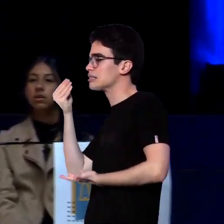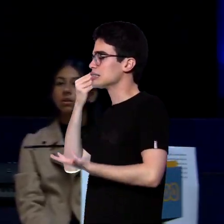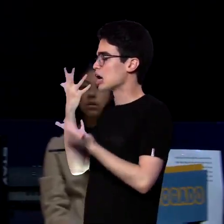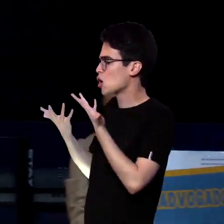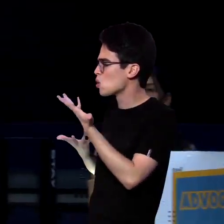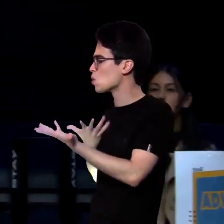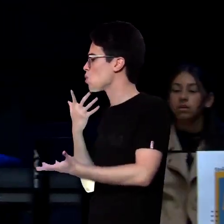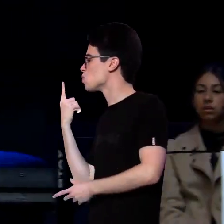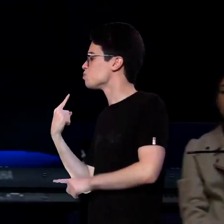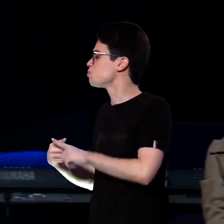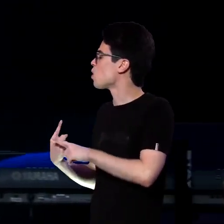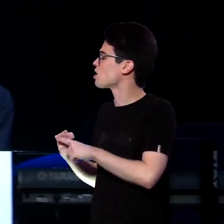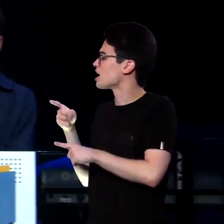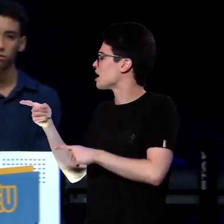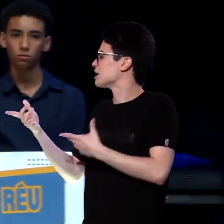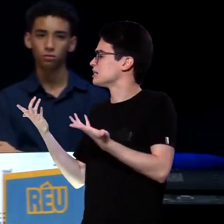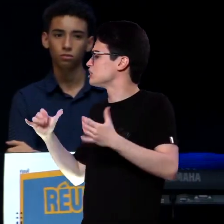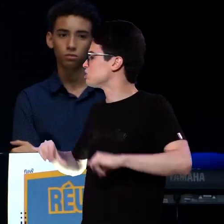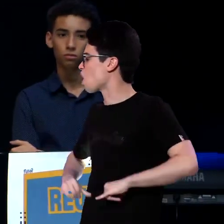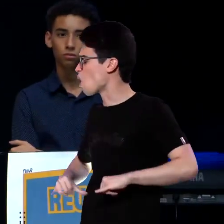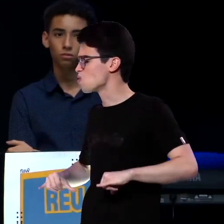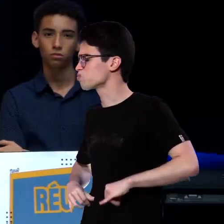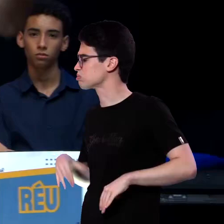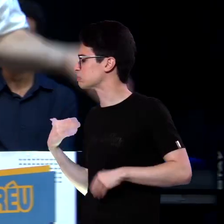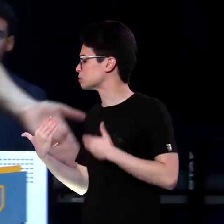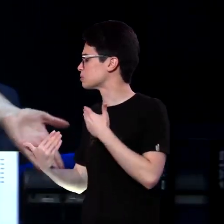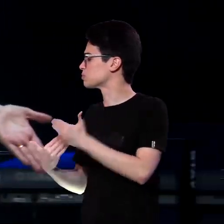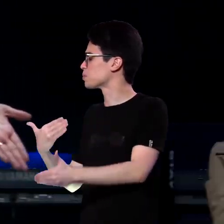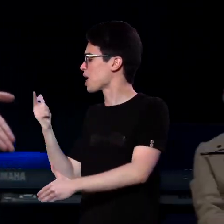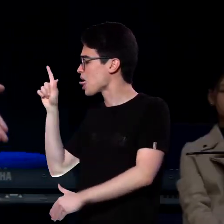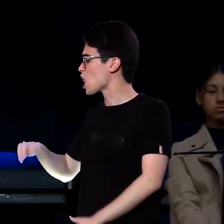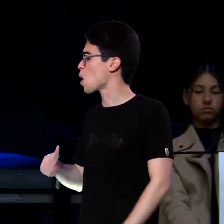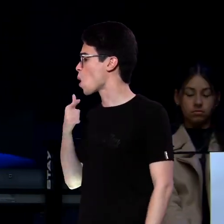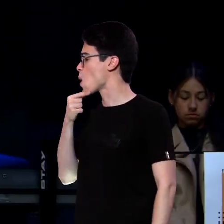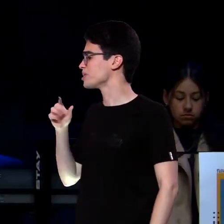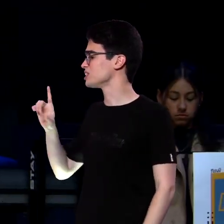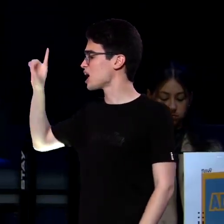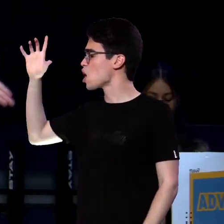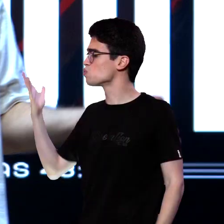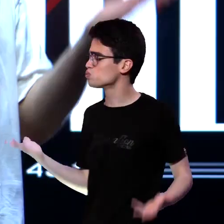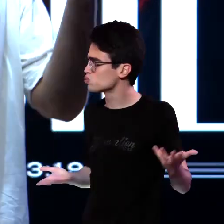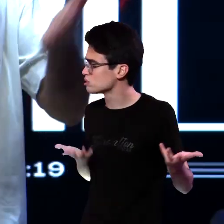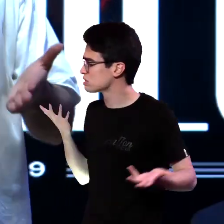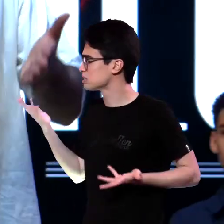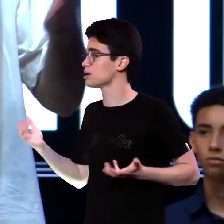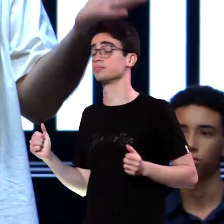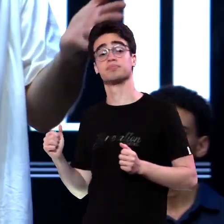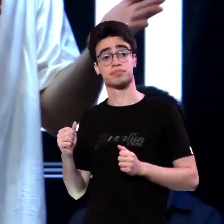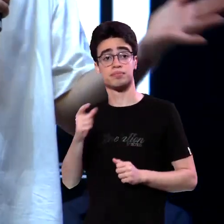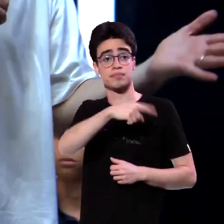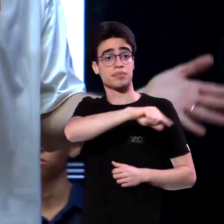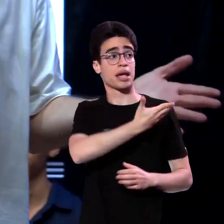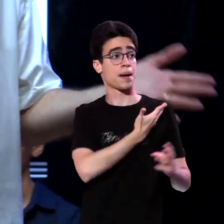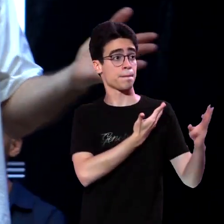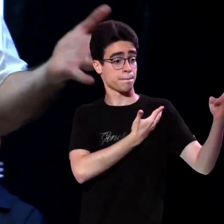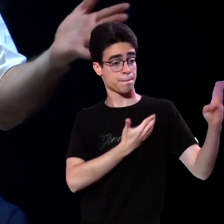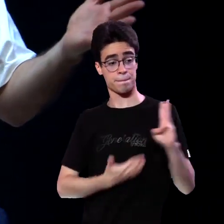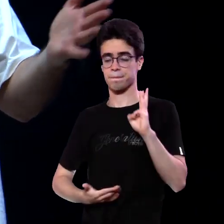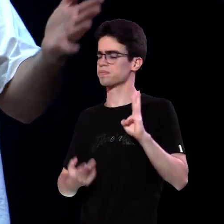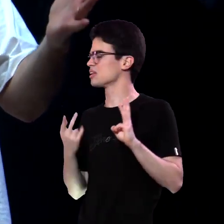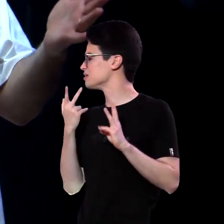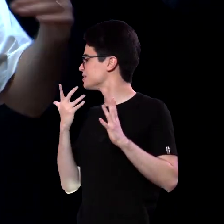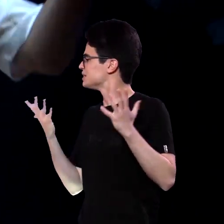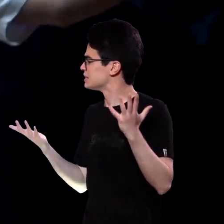entender por que Jó estava passando por aquilo, se ele era um homem de Deus. Então os amigos dele começam a falar: